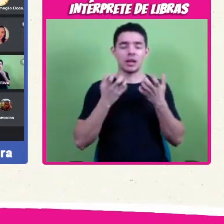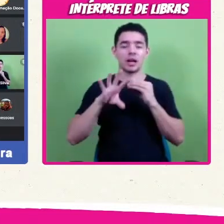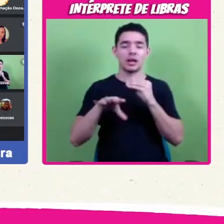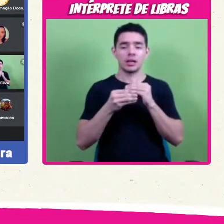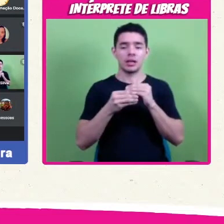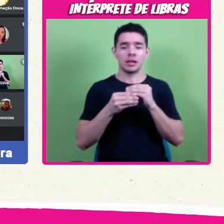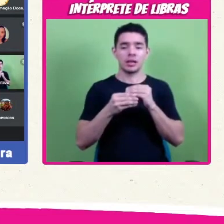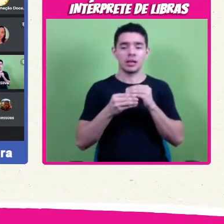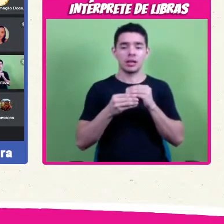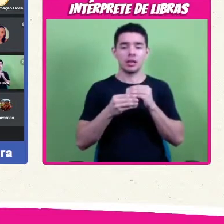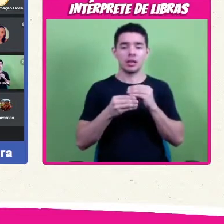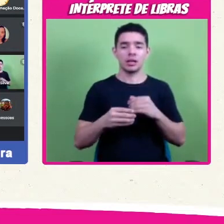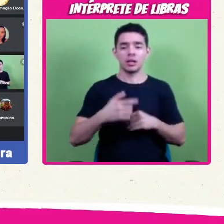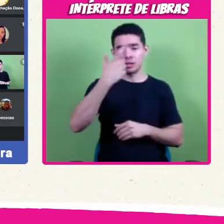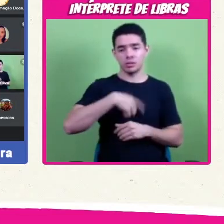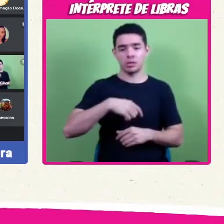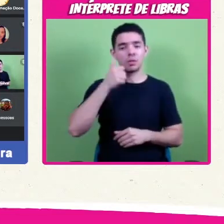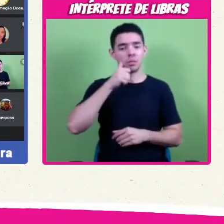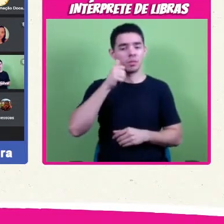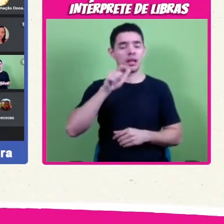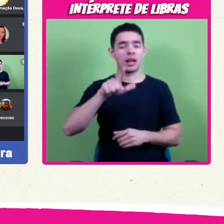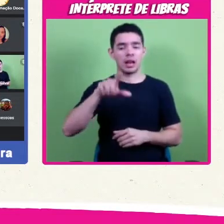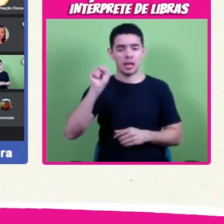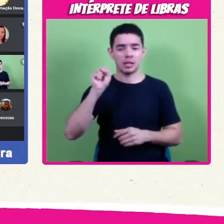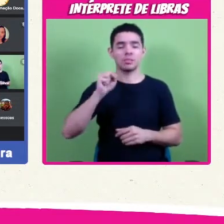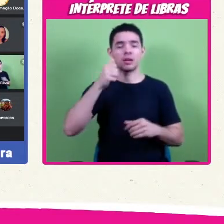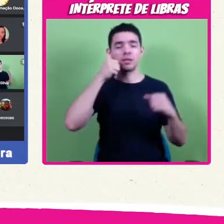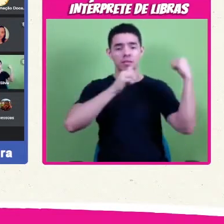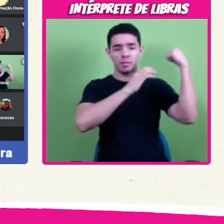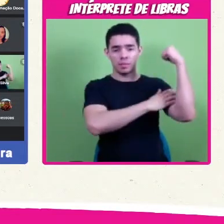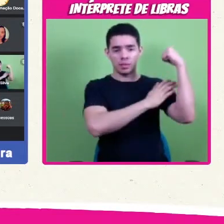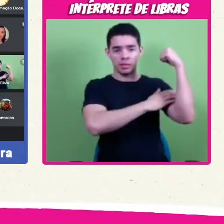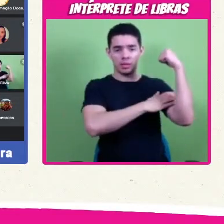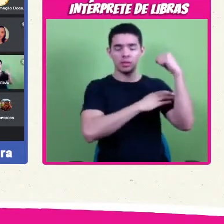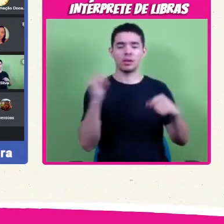sou uma mulher lésbica e feminista. Importante a gente demarcar também